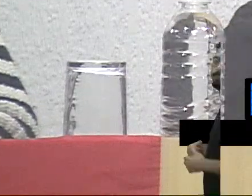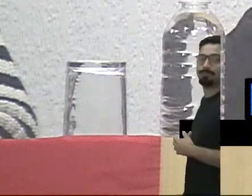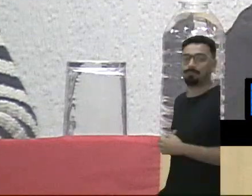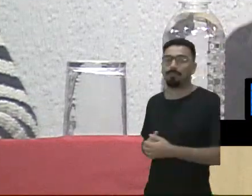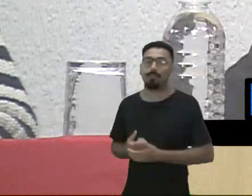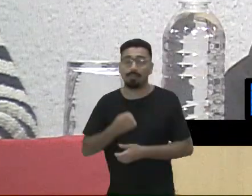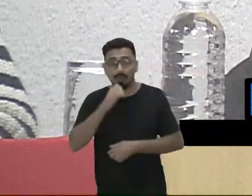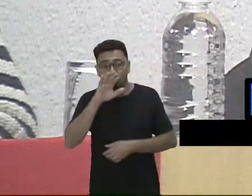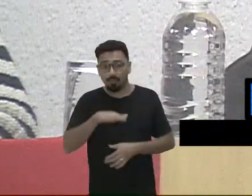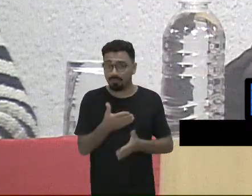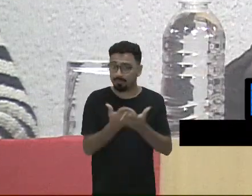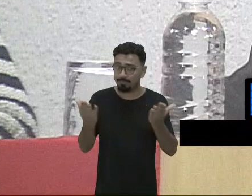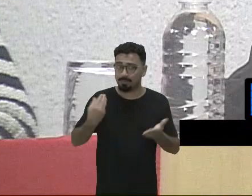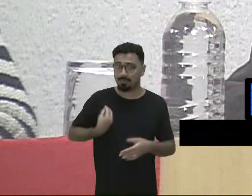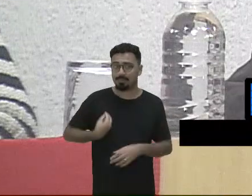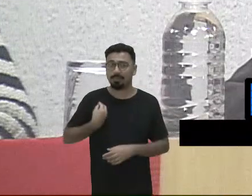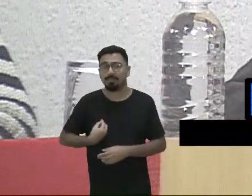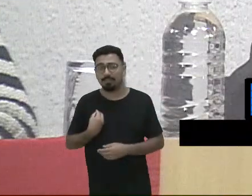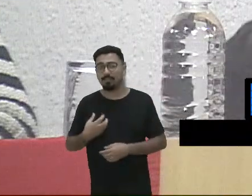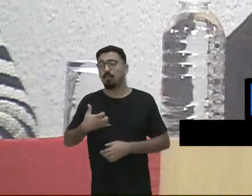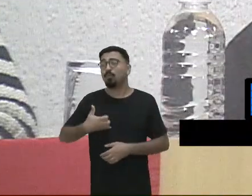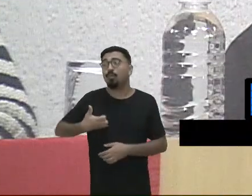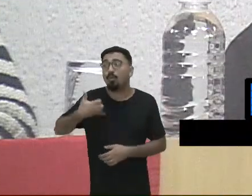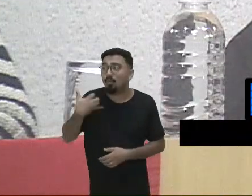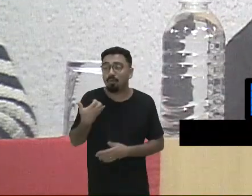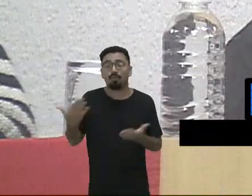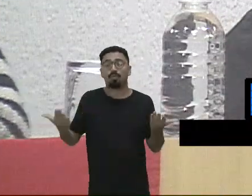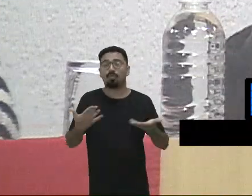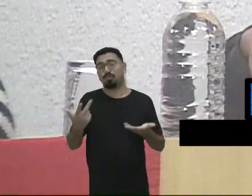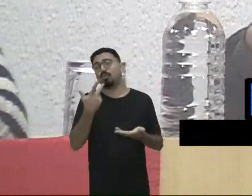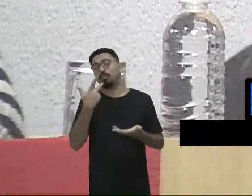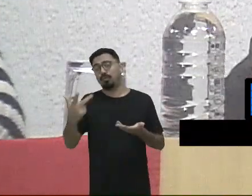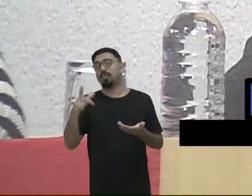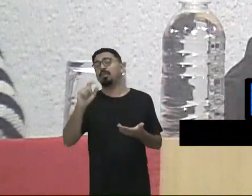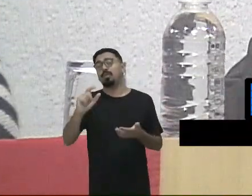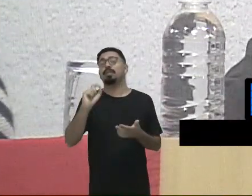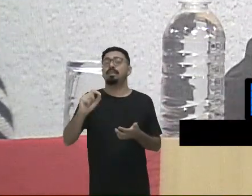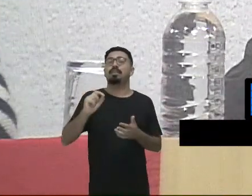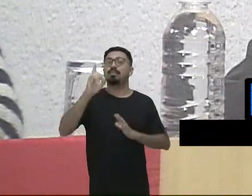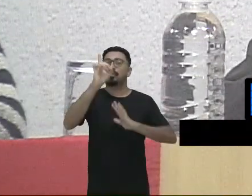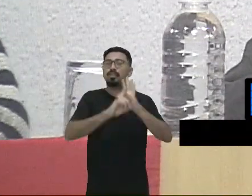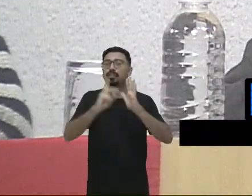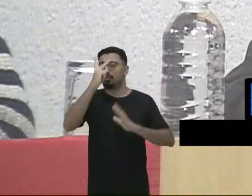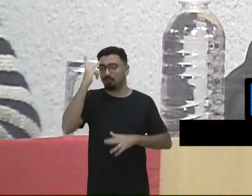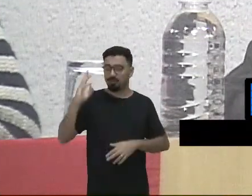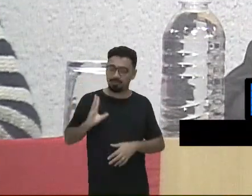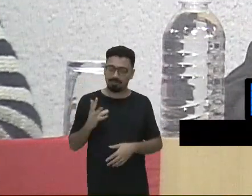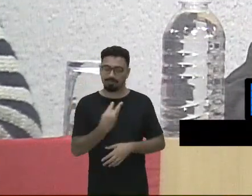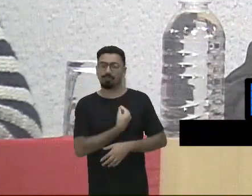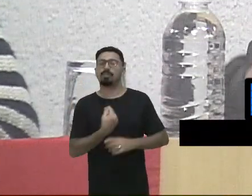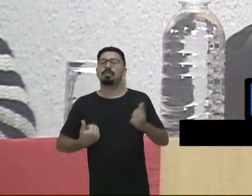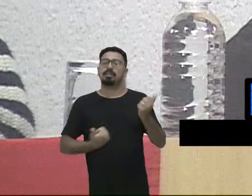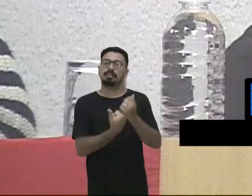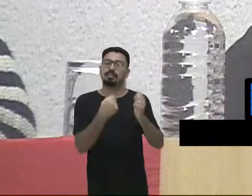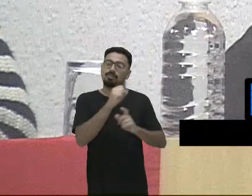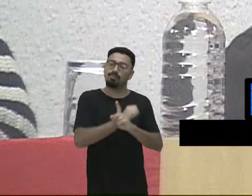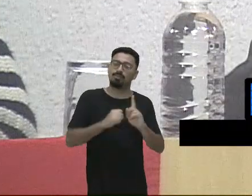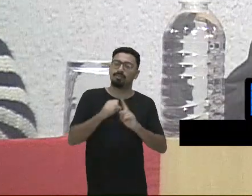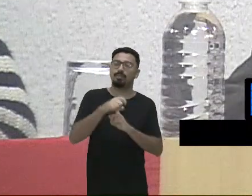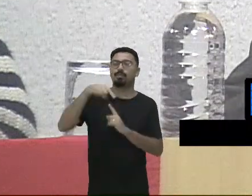declaro aberta essa audiência pública para tratar dos direitos das pessoas transgênero na assistência social do município de